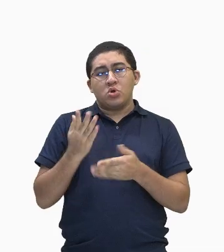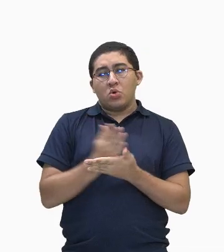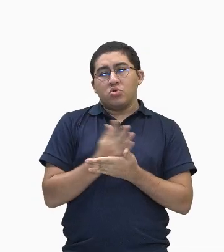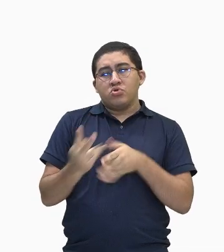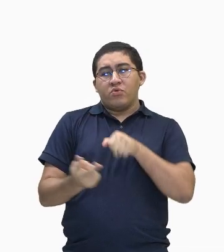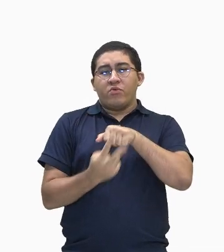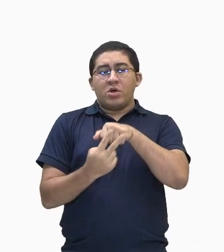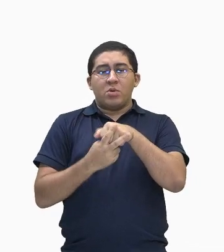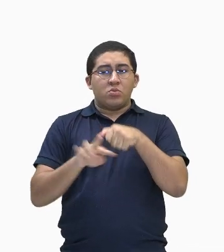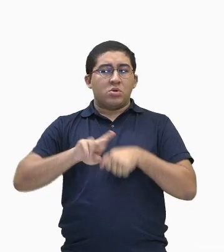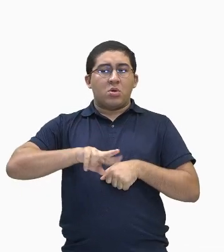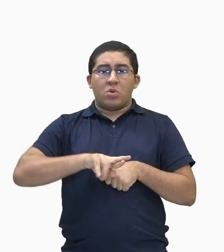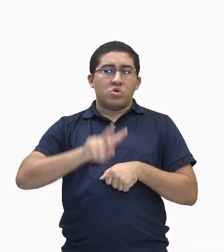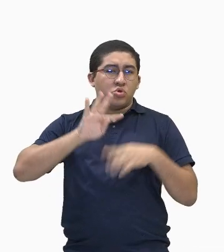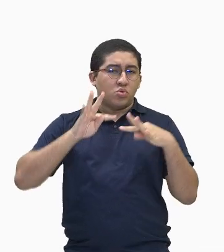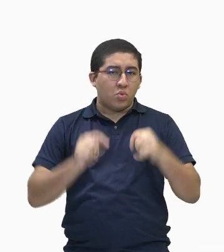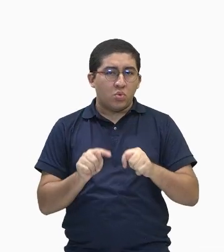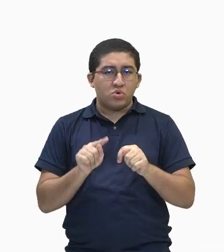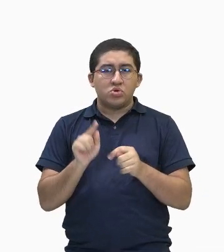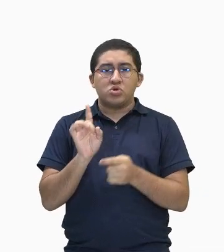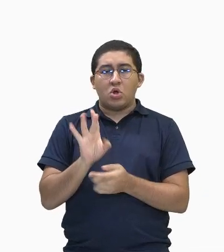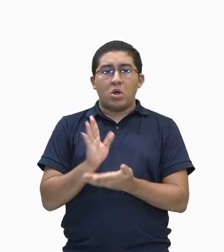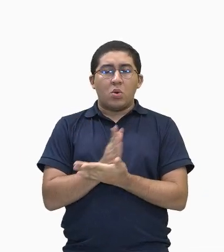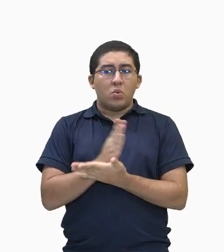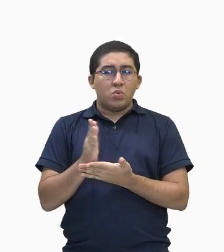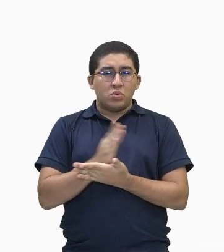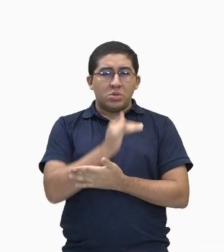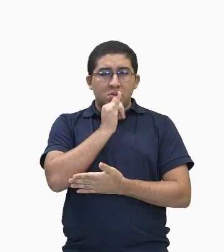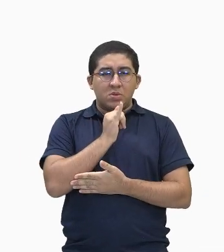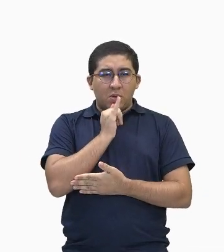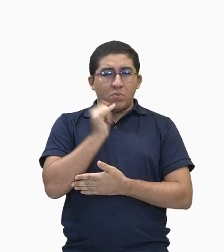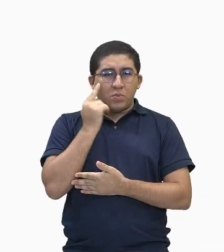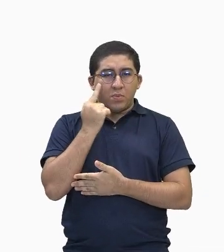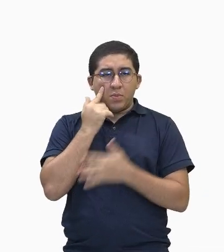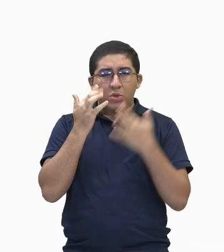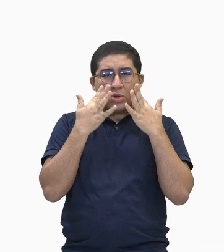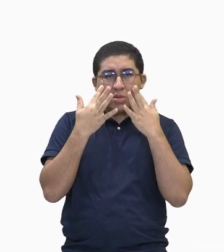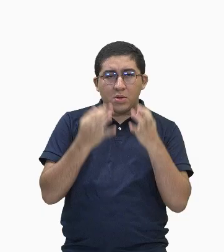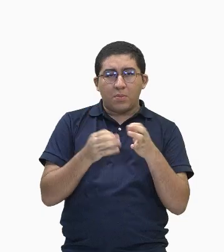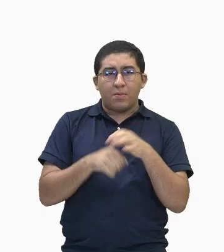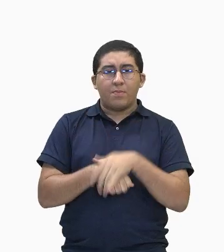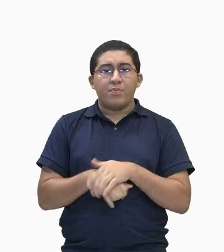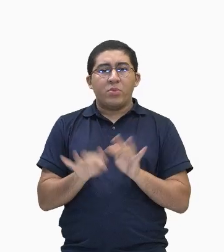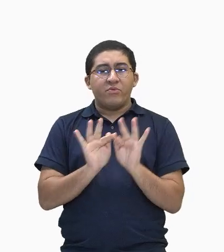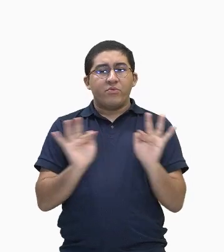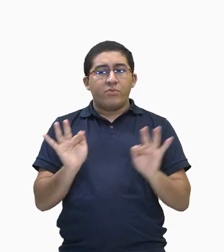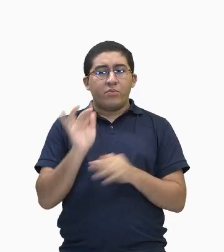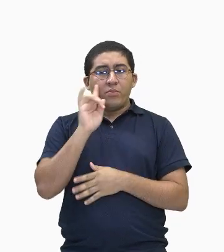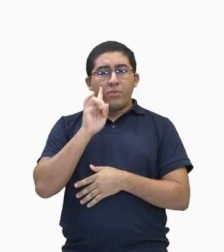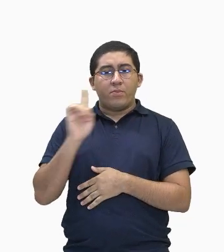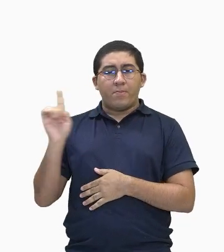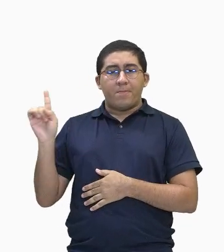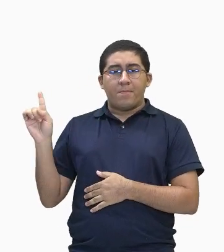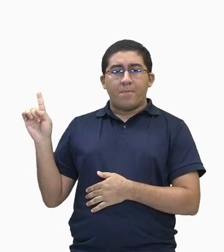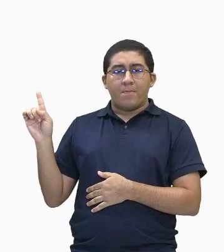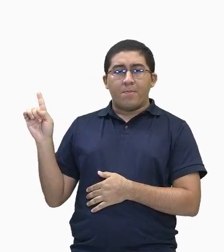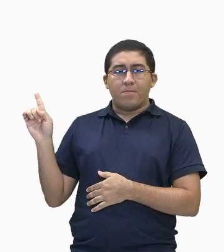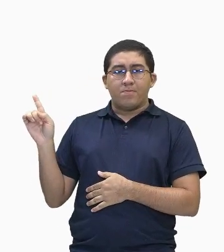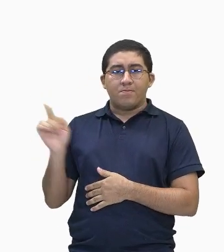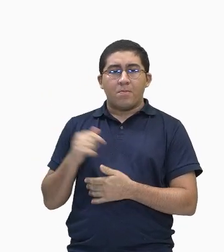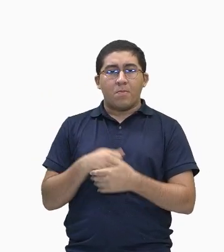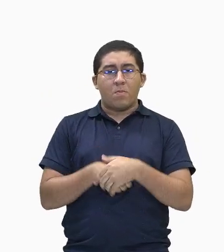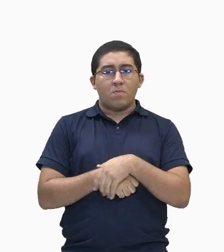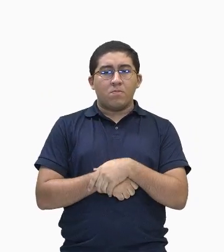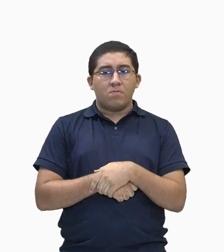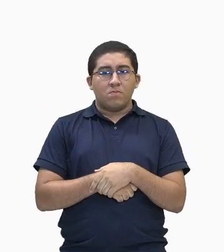os verbos, são alguns. Vejam. Aqui, the octopus enjoys hiding in rocks.